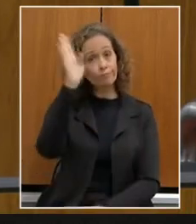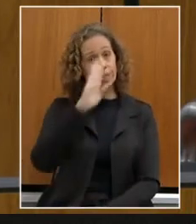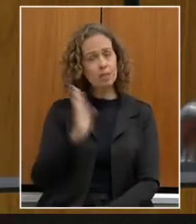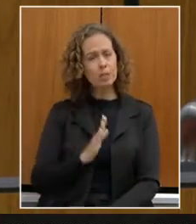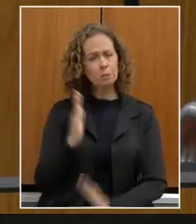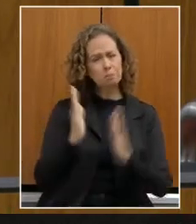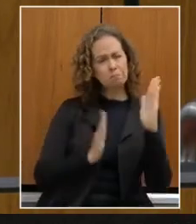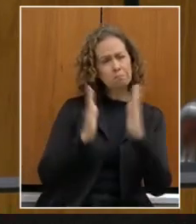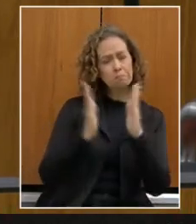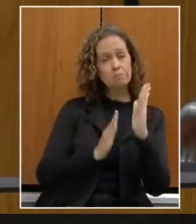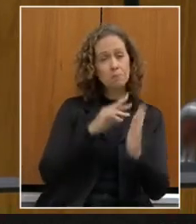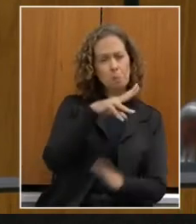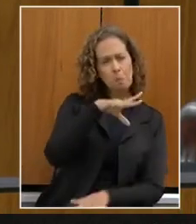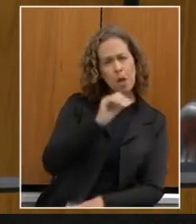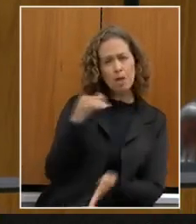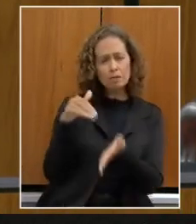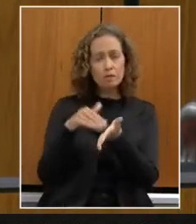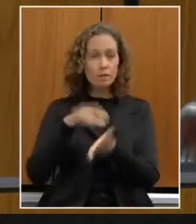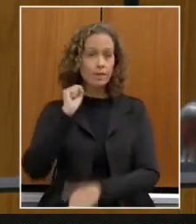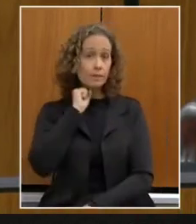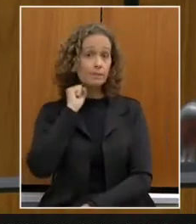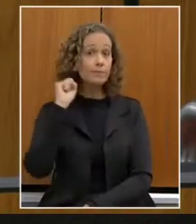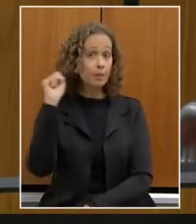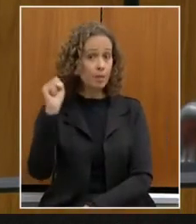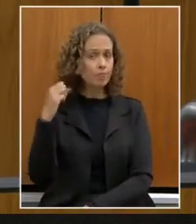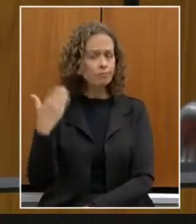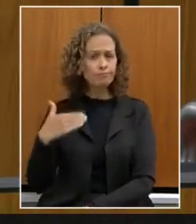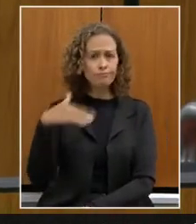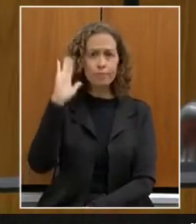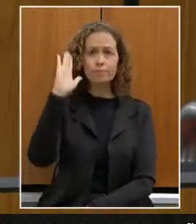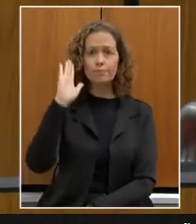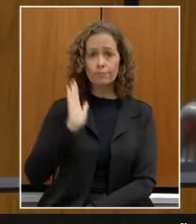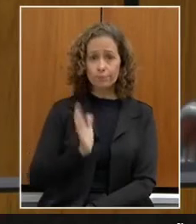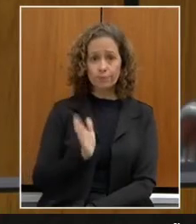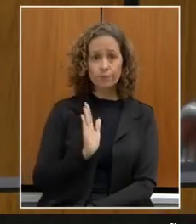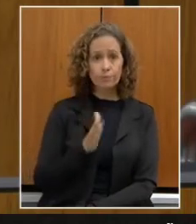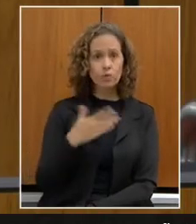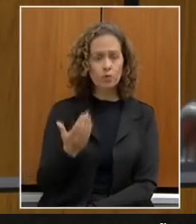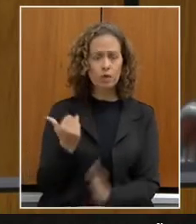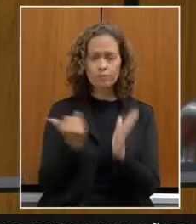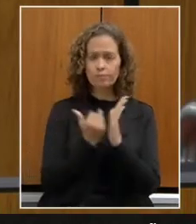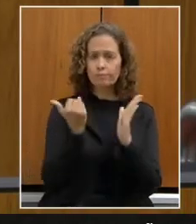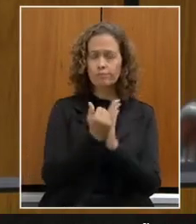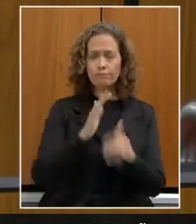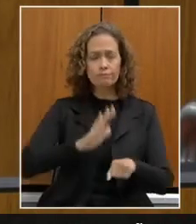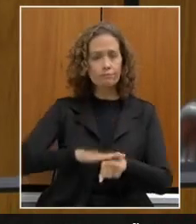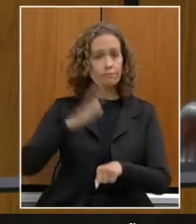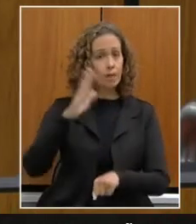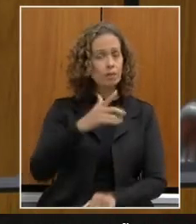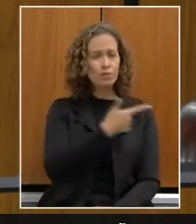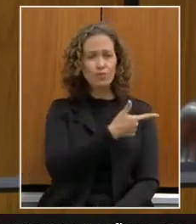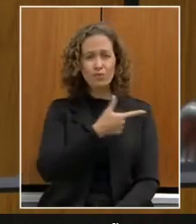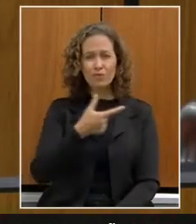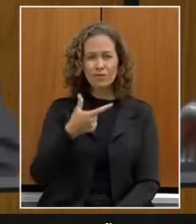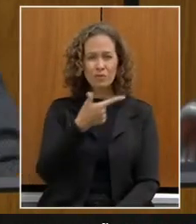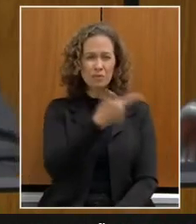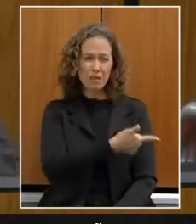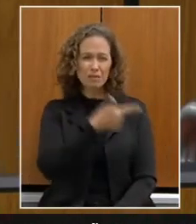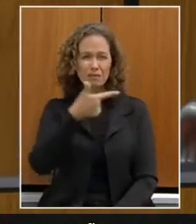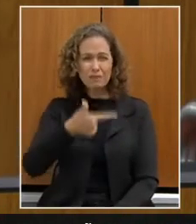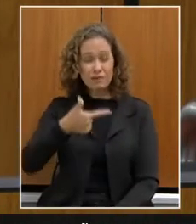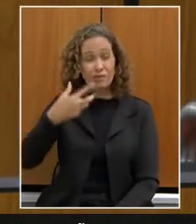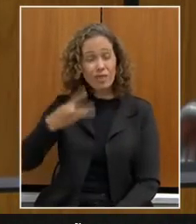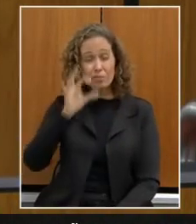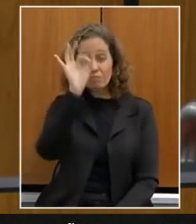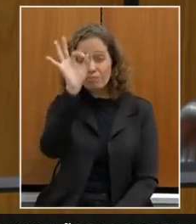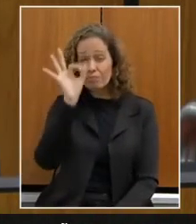e abril o maior patamar entre as ocupações e um aumento de mais de 223% em relação